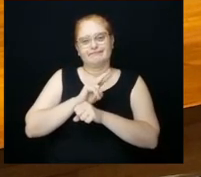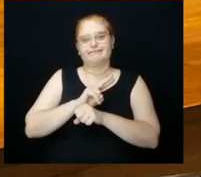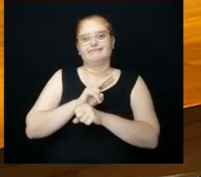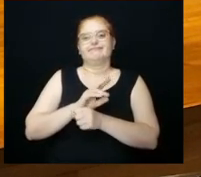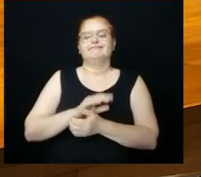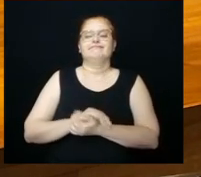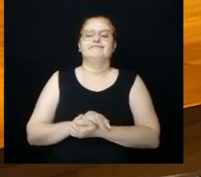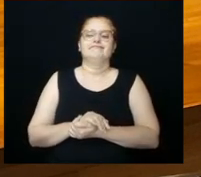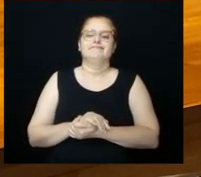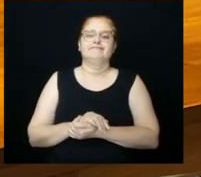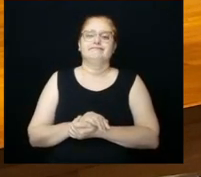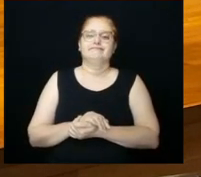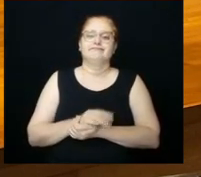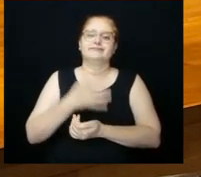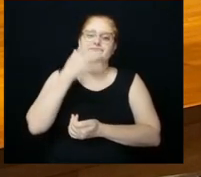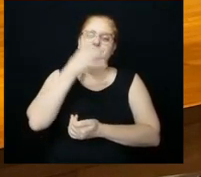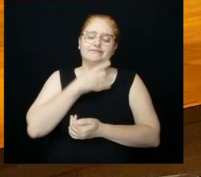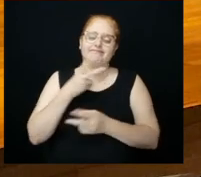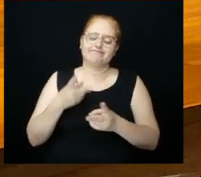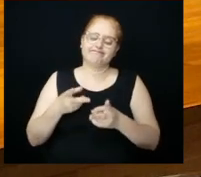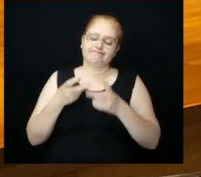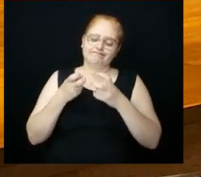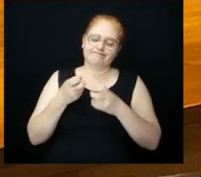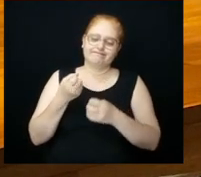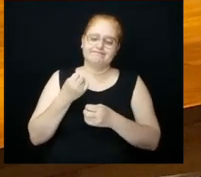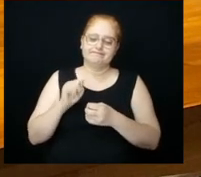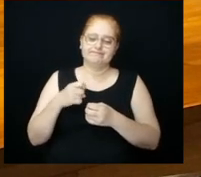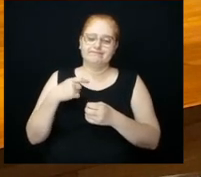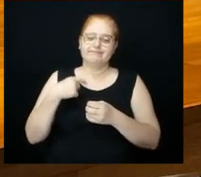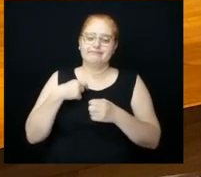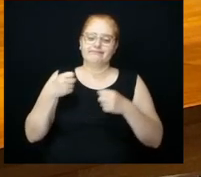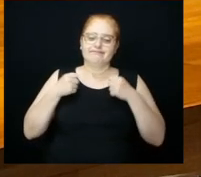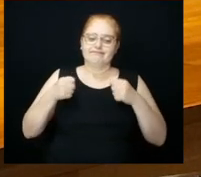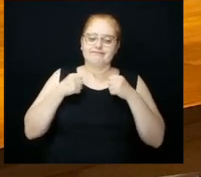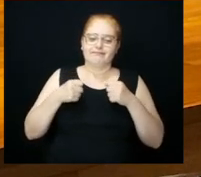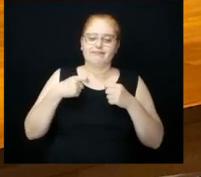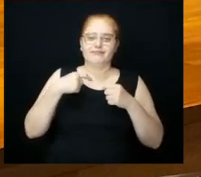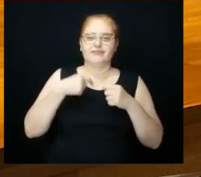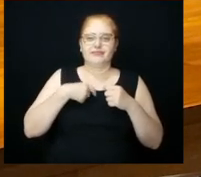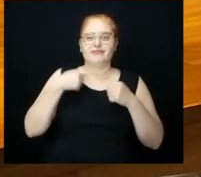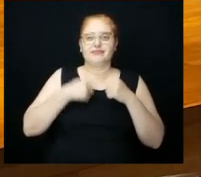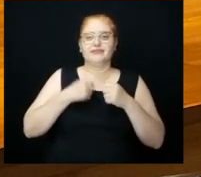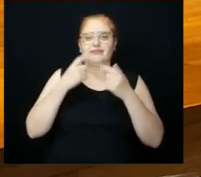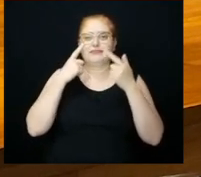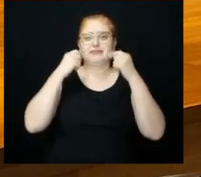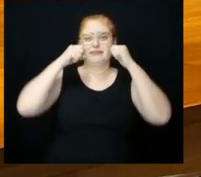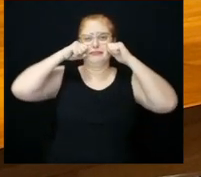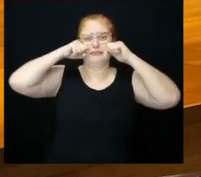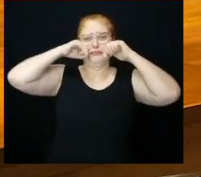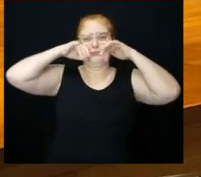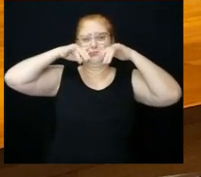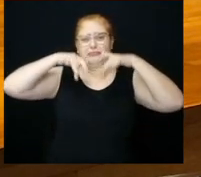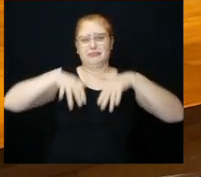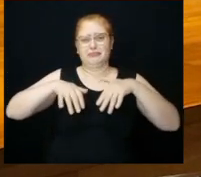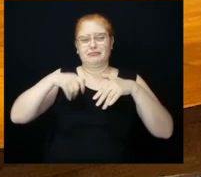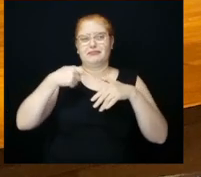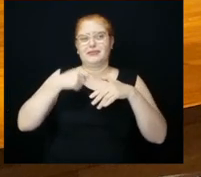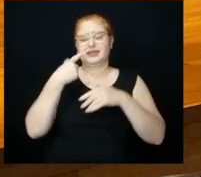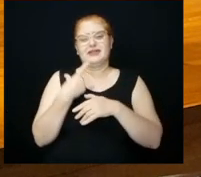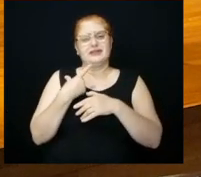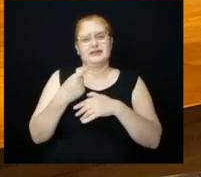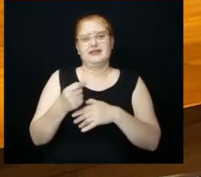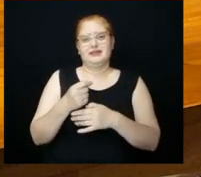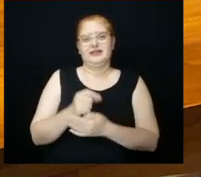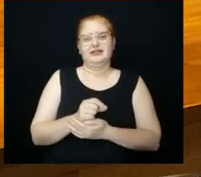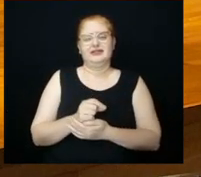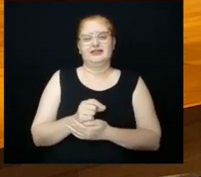sacudir muito. Acho que ela percebeu que se me sacudisse muito, podiam cair mais lágrimas. Tive que sair.